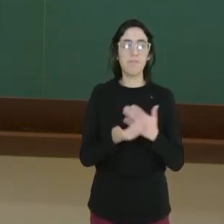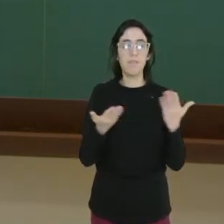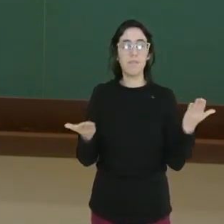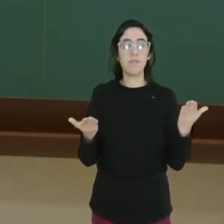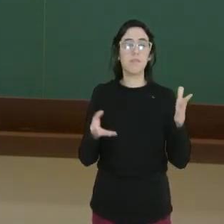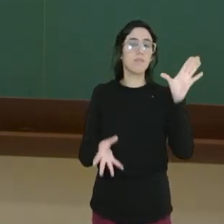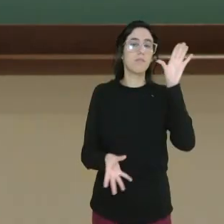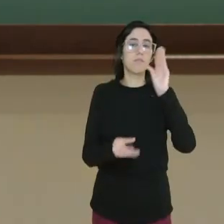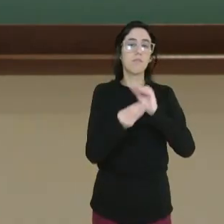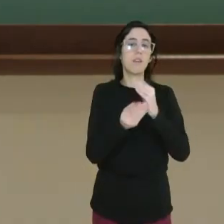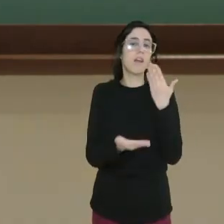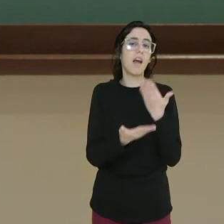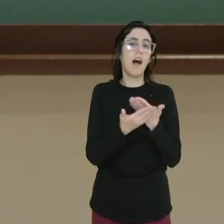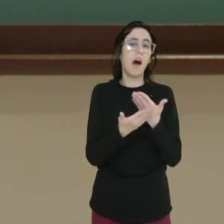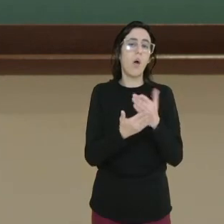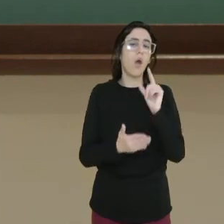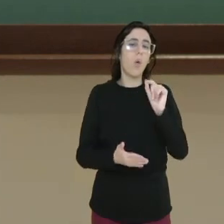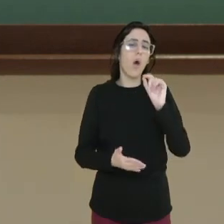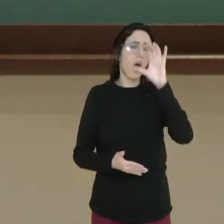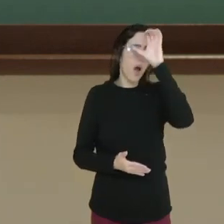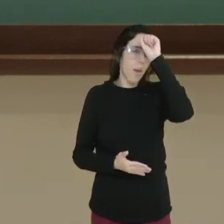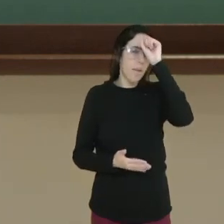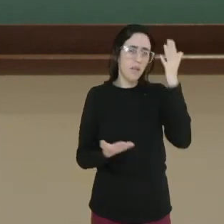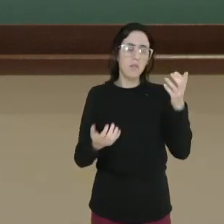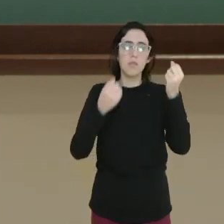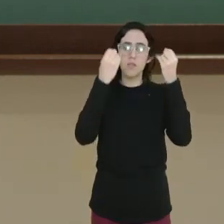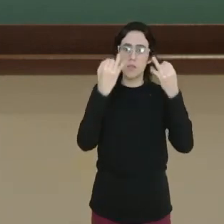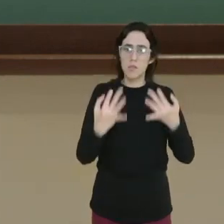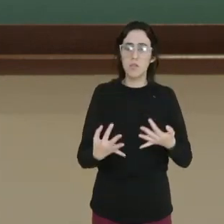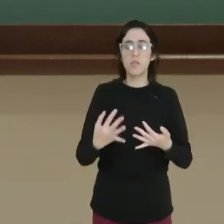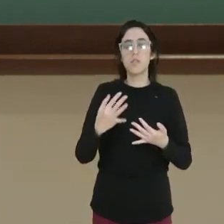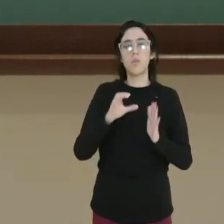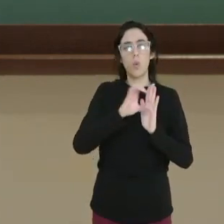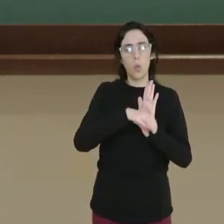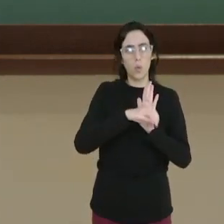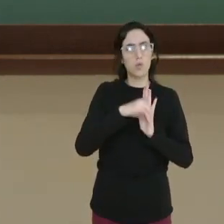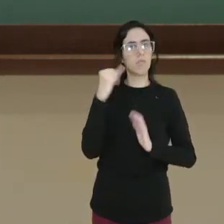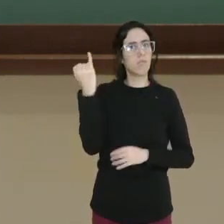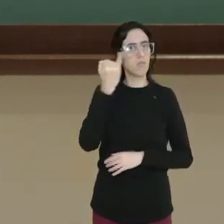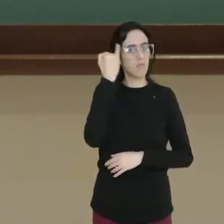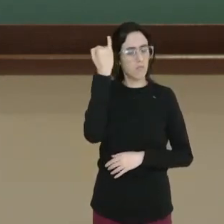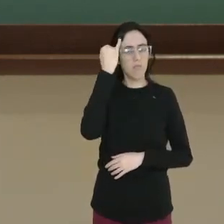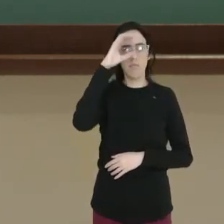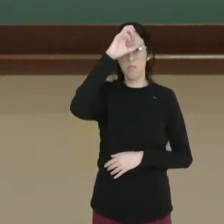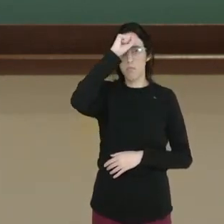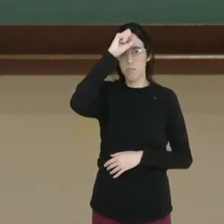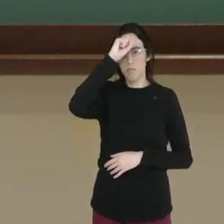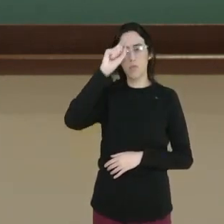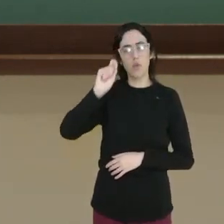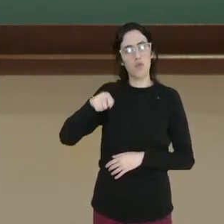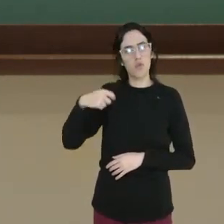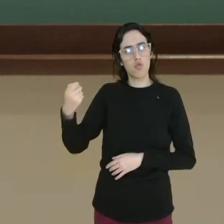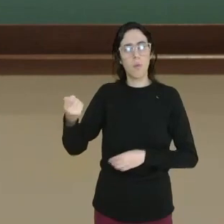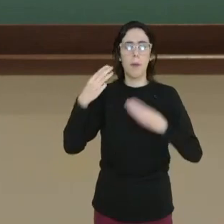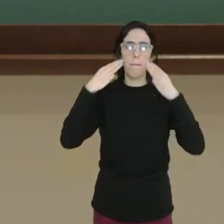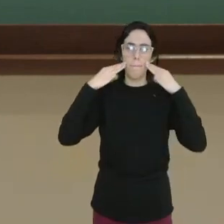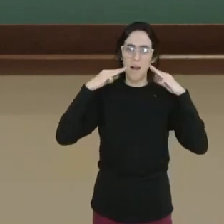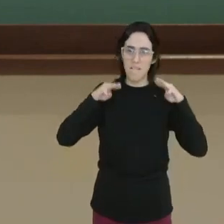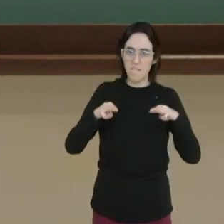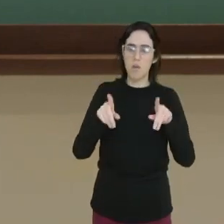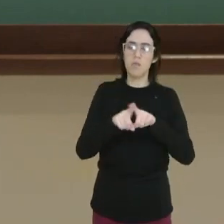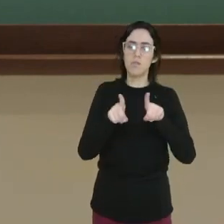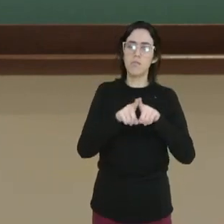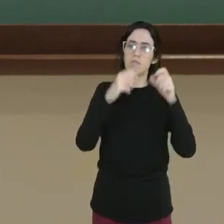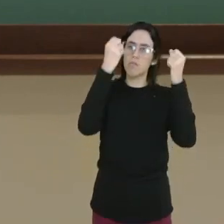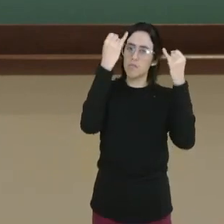para a nossa revisão. Hoje entendemos conceitos bem interessantes, conhecemos Nicolau Maquiavel, analisamos